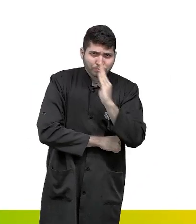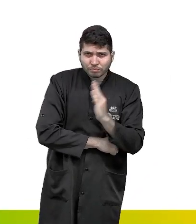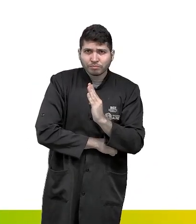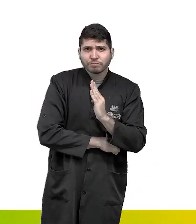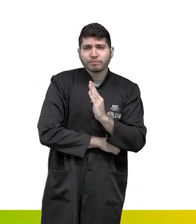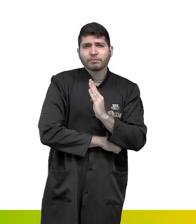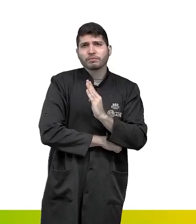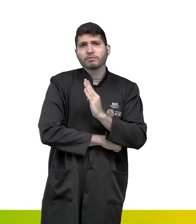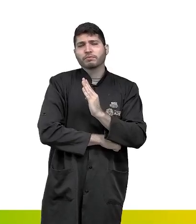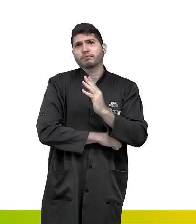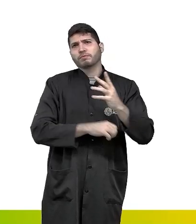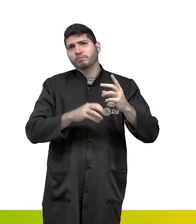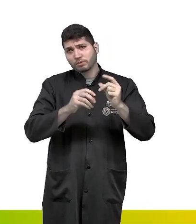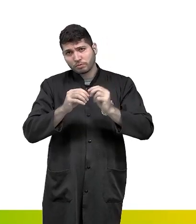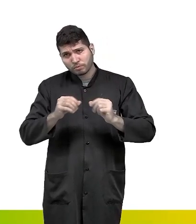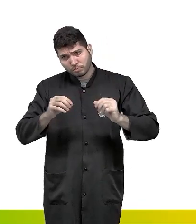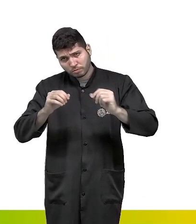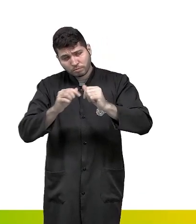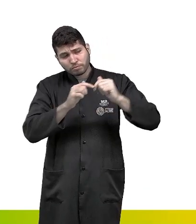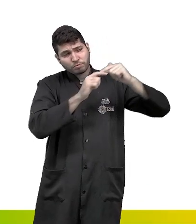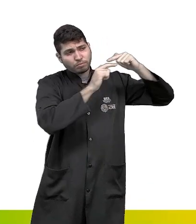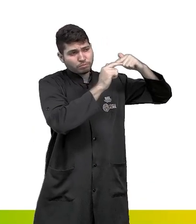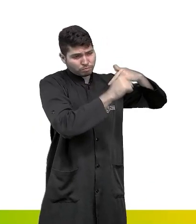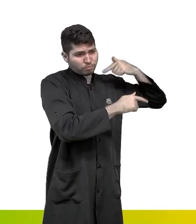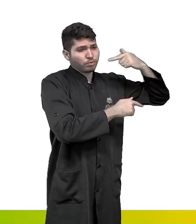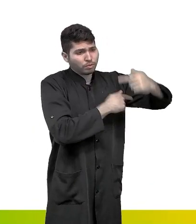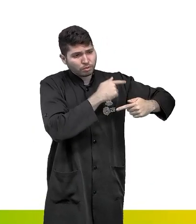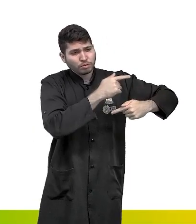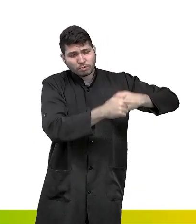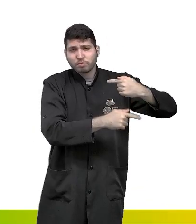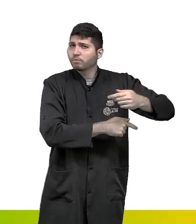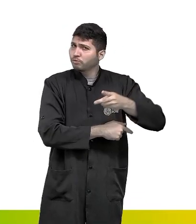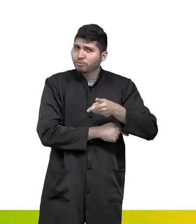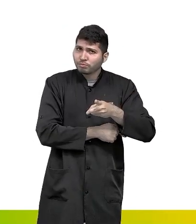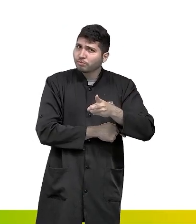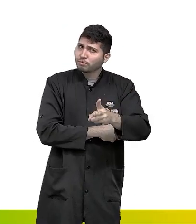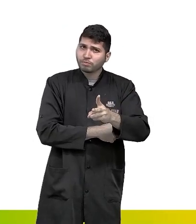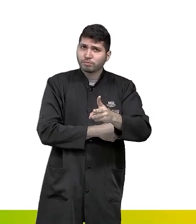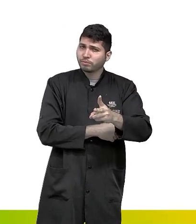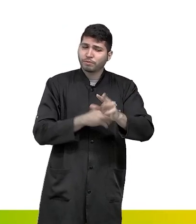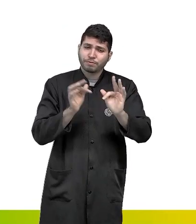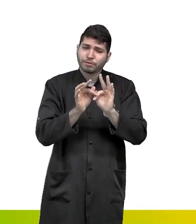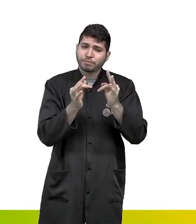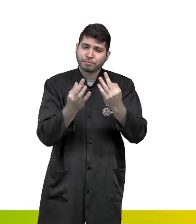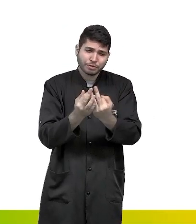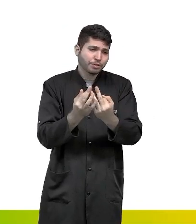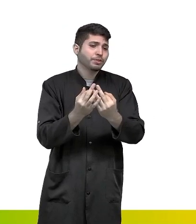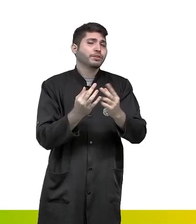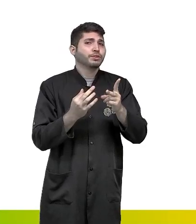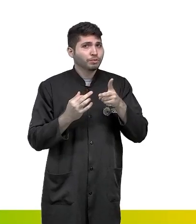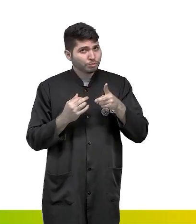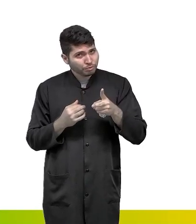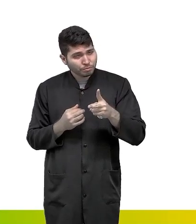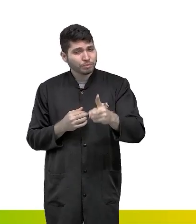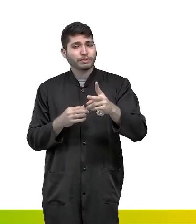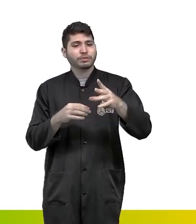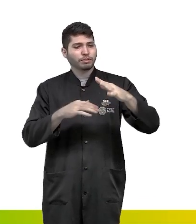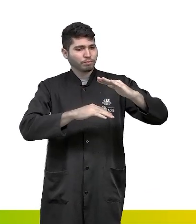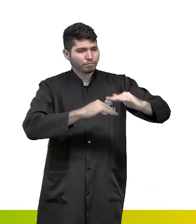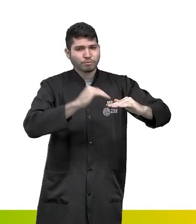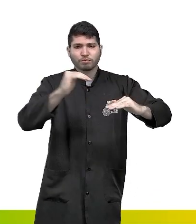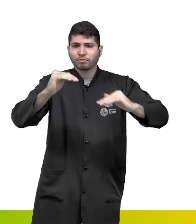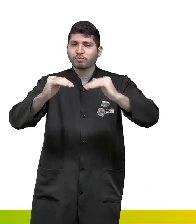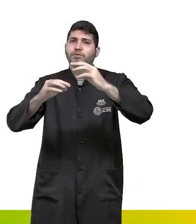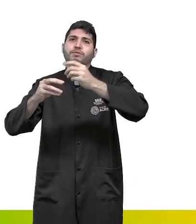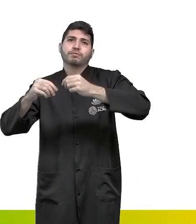sendo passada de geração em geração. Foi sendo passada de pai para filho, e o filho passou para o filho, e